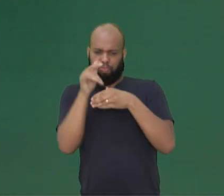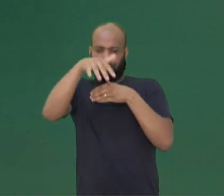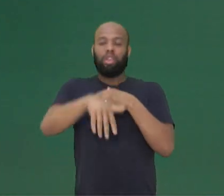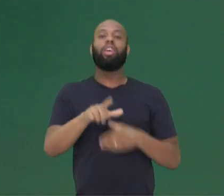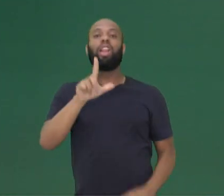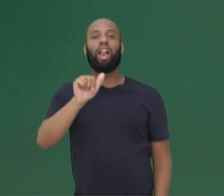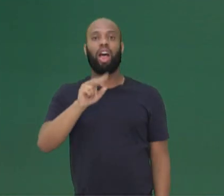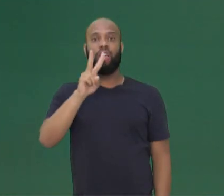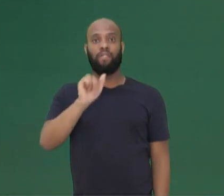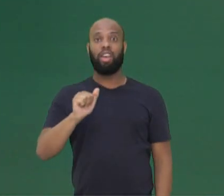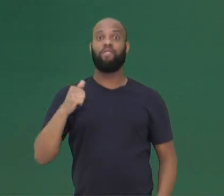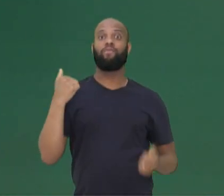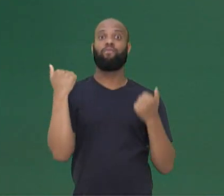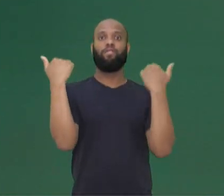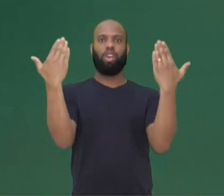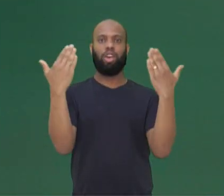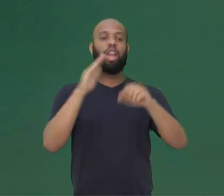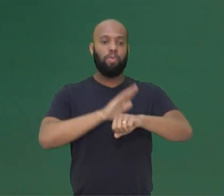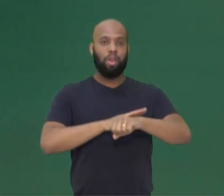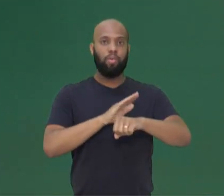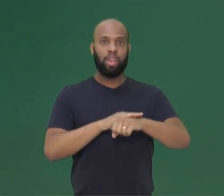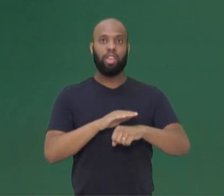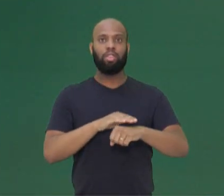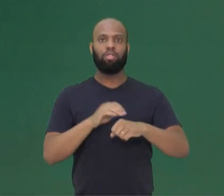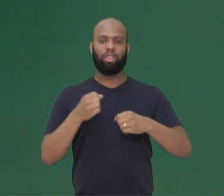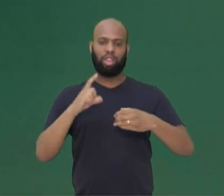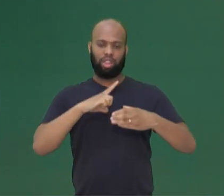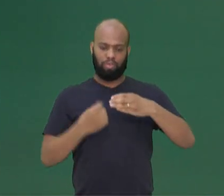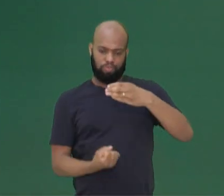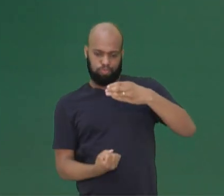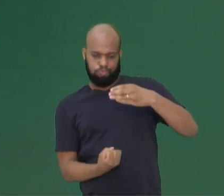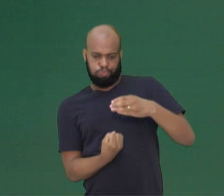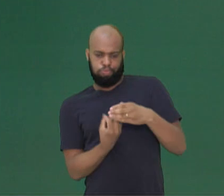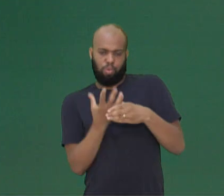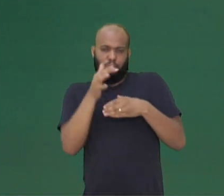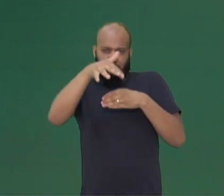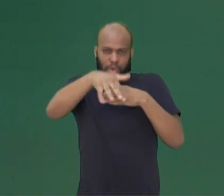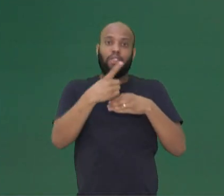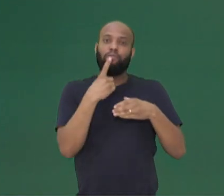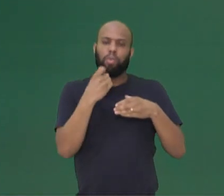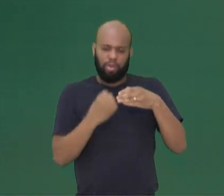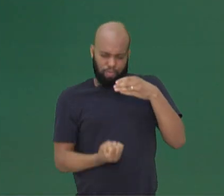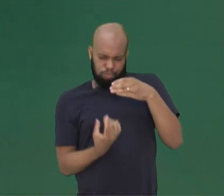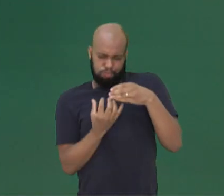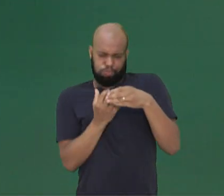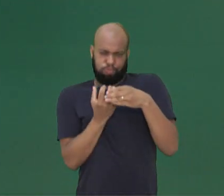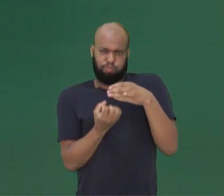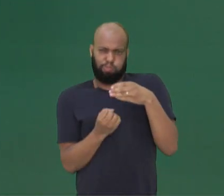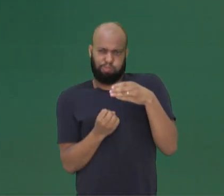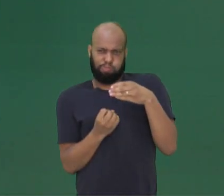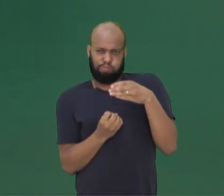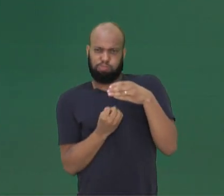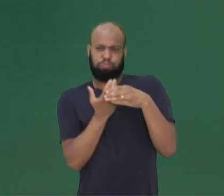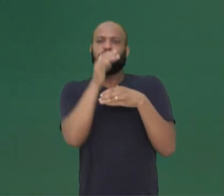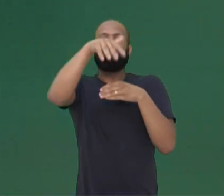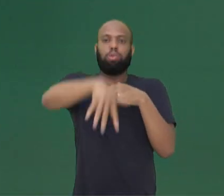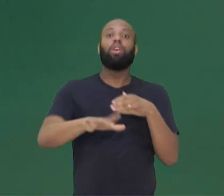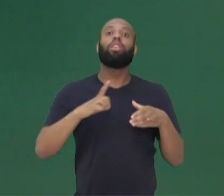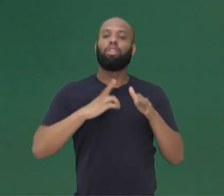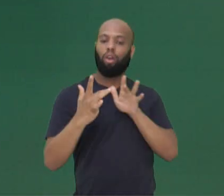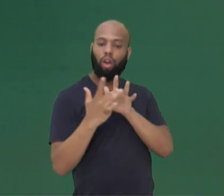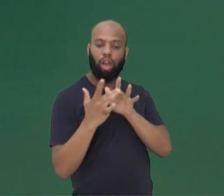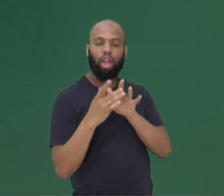Bom, quando esse magma ele sai, ele extravasa o vulcão, ele entra em contato